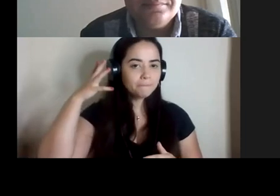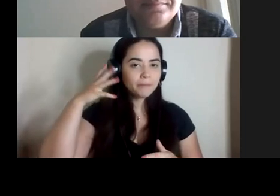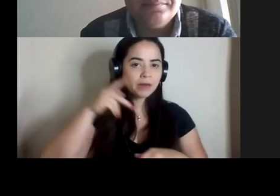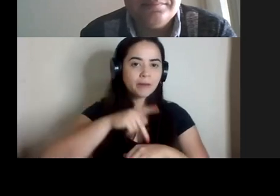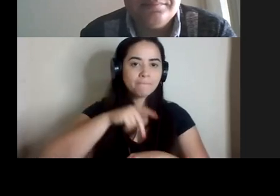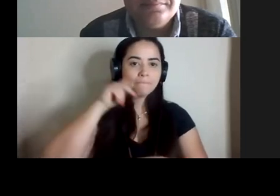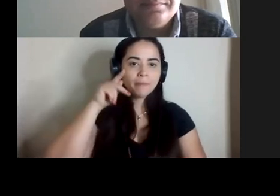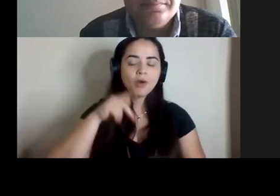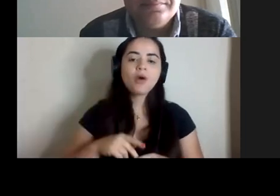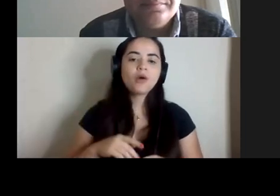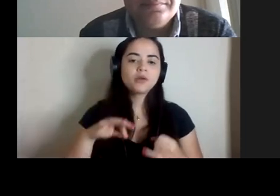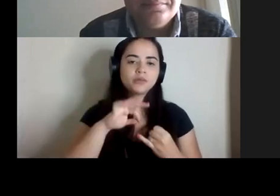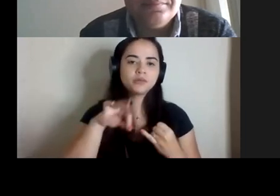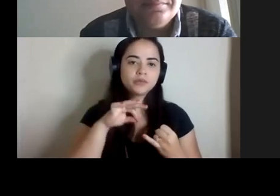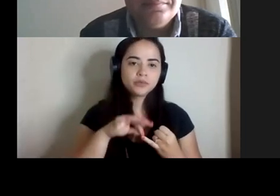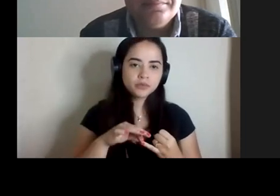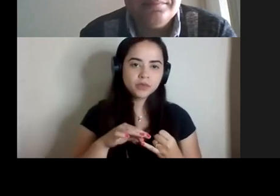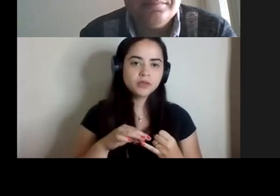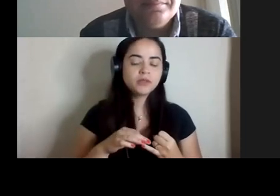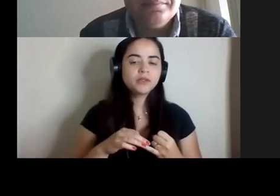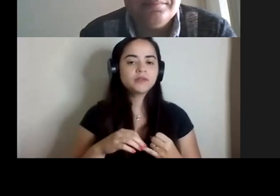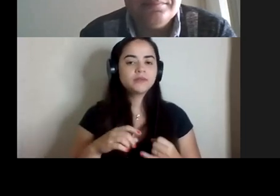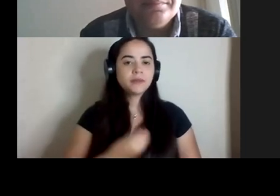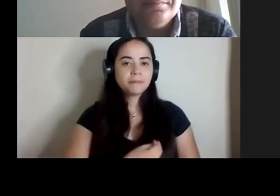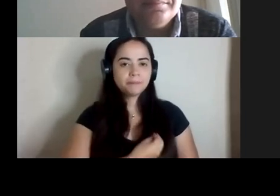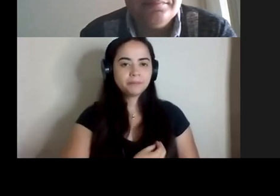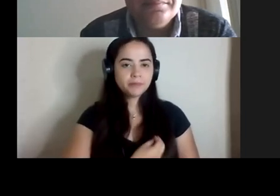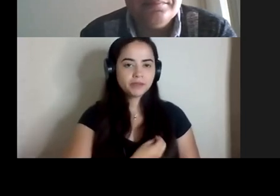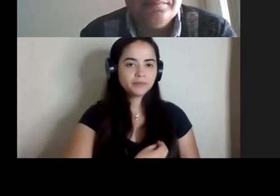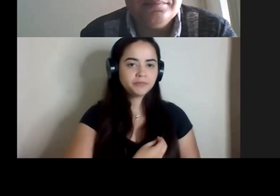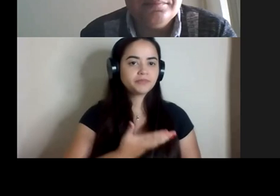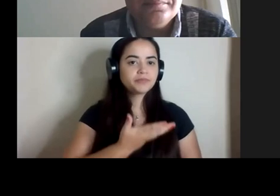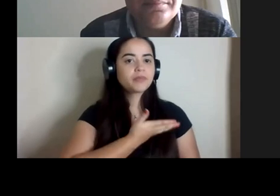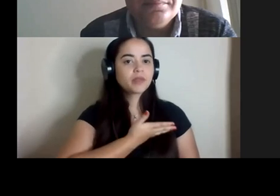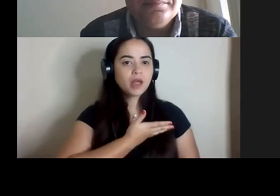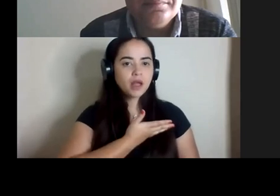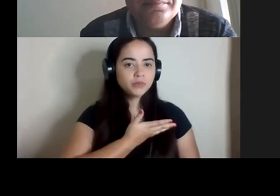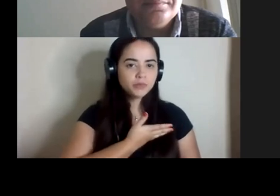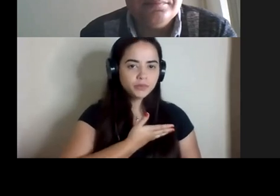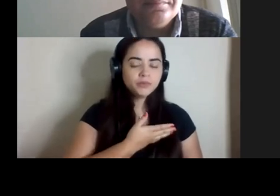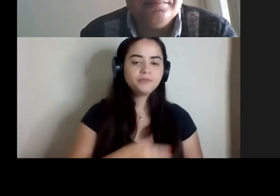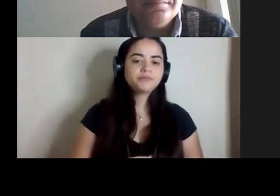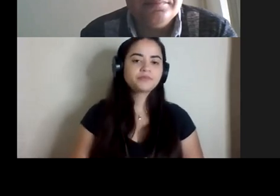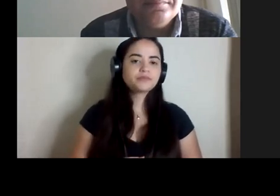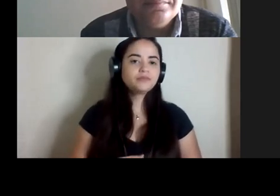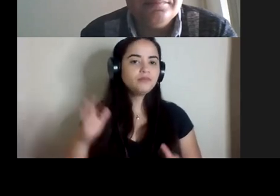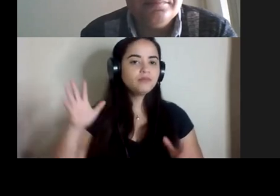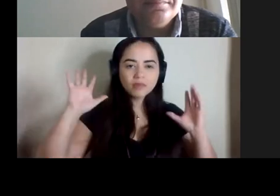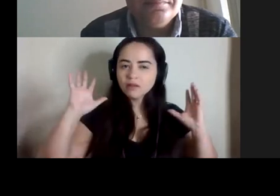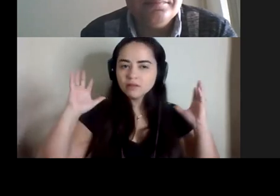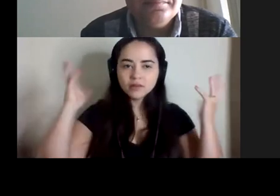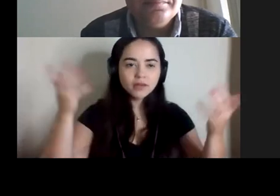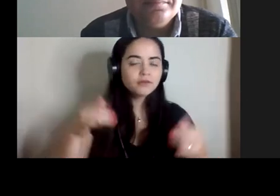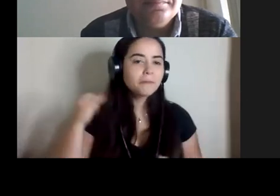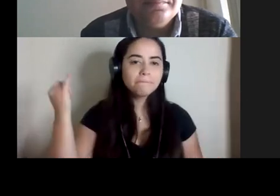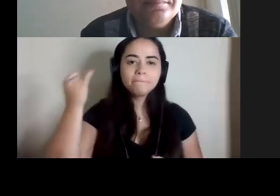do IFES, né, com a participação aqui dos nossos alunos, um evento tão importante para a divulgação científica